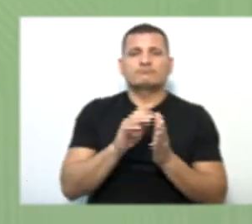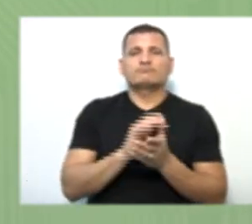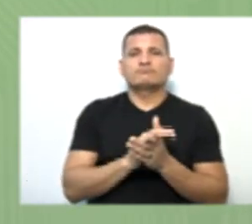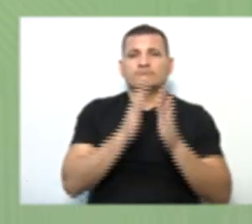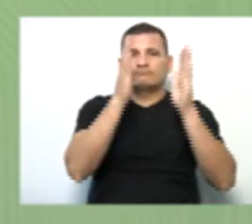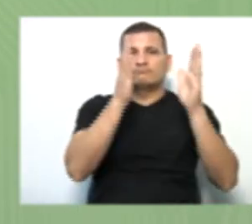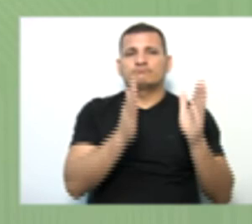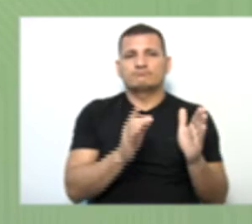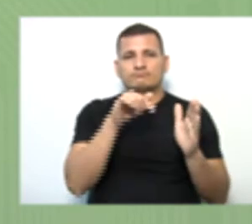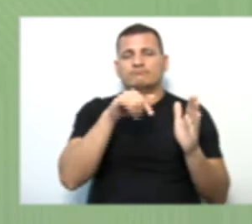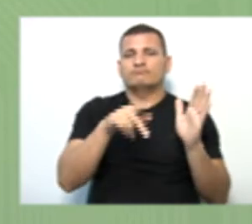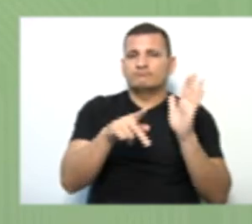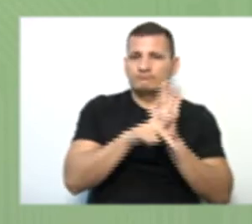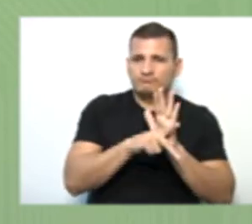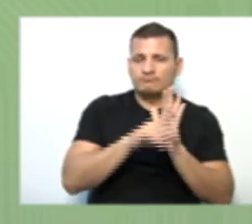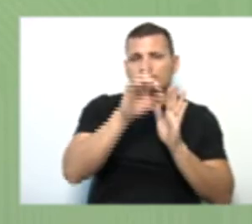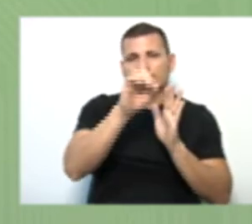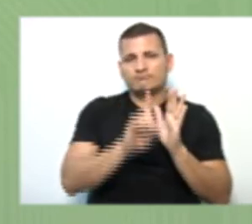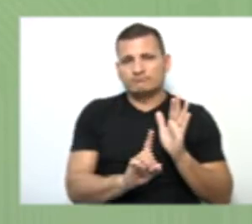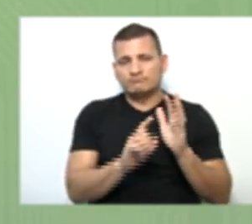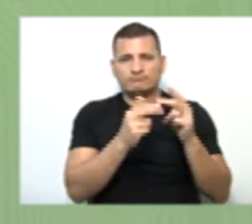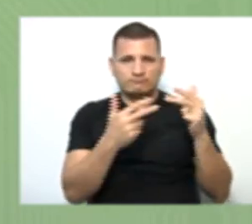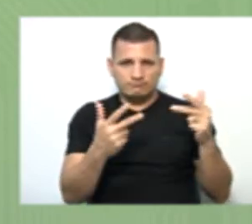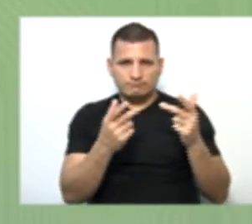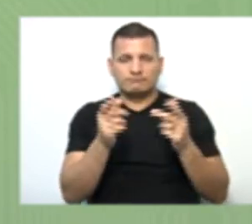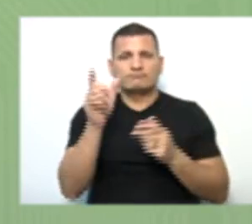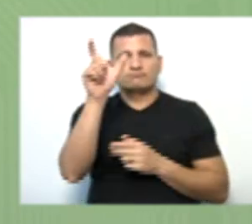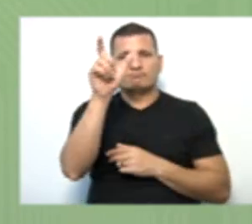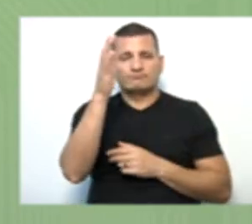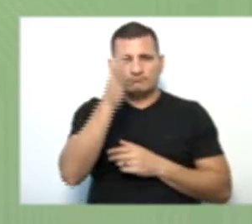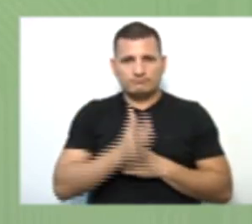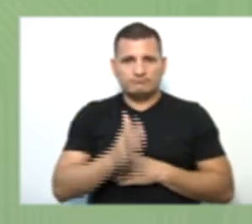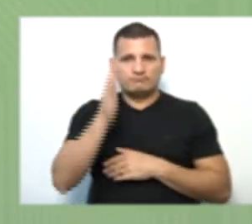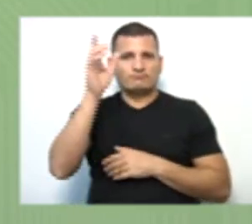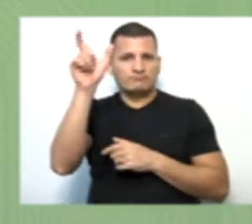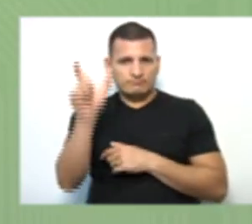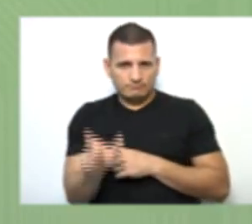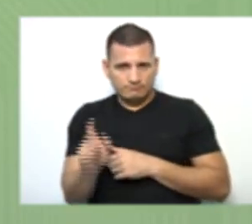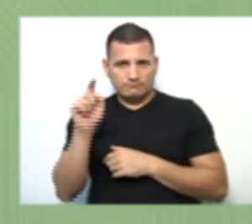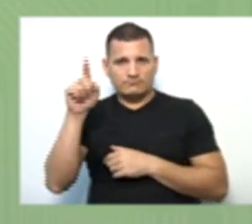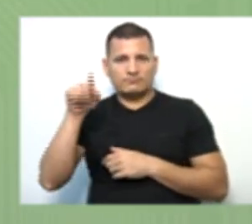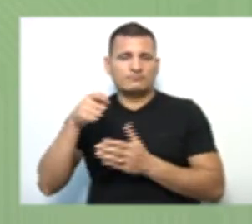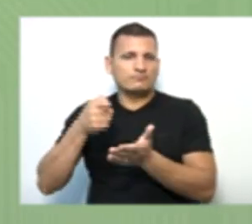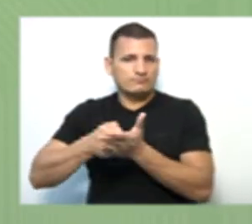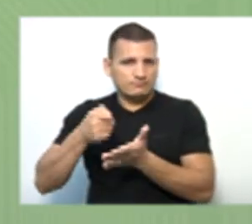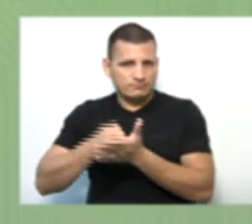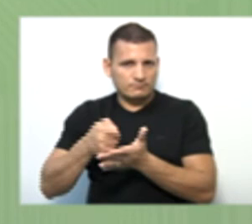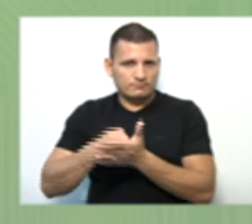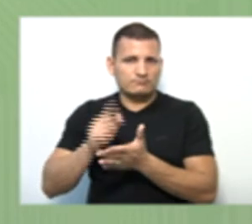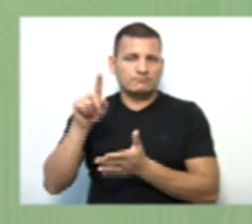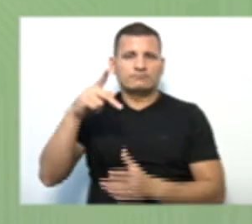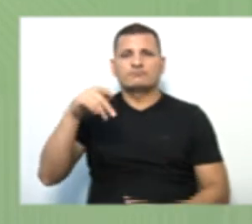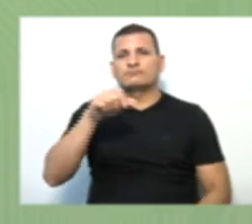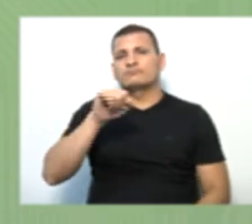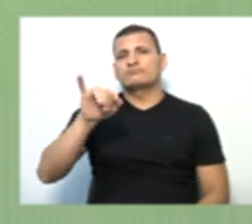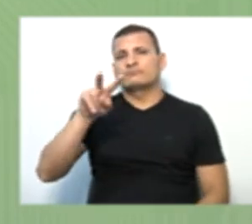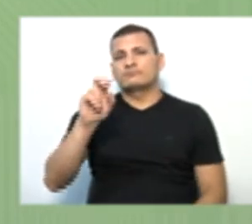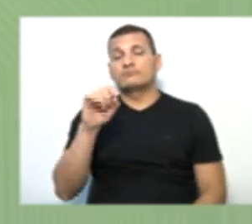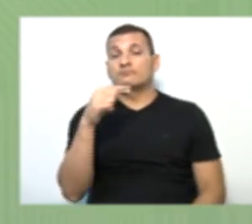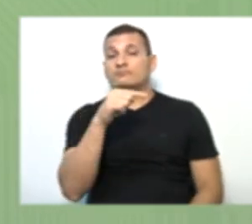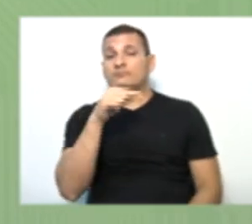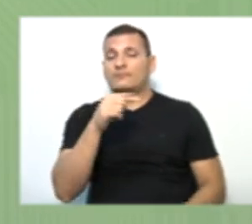os bens e direitos, e do outro lado, que são as obrigações, o passivo. Por que eu coloquei essa